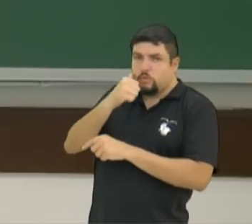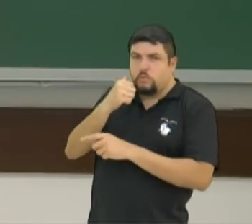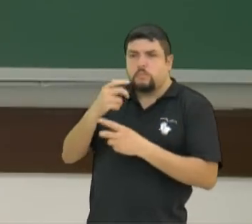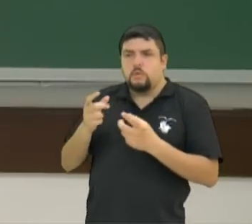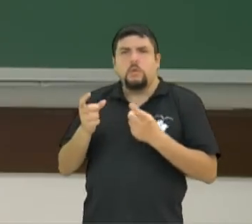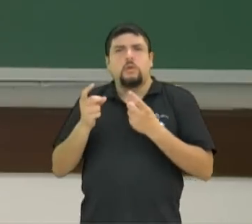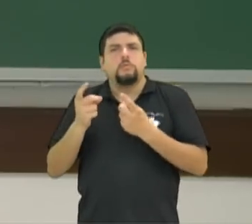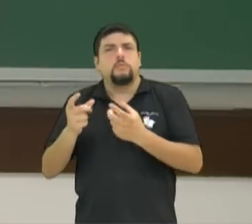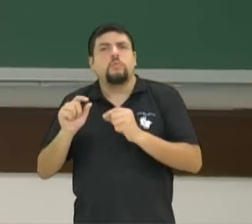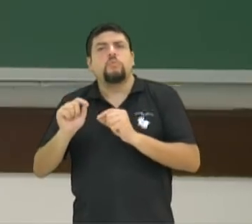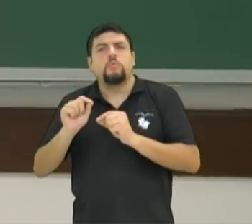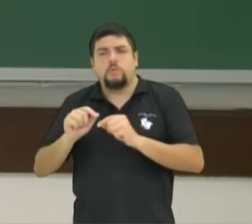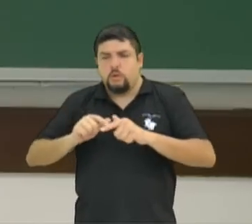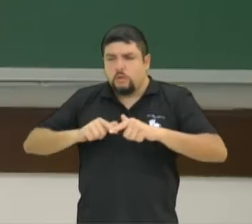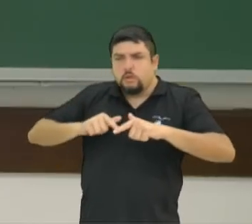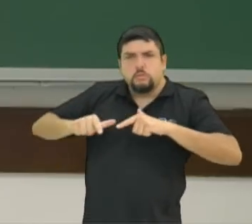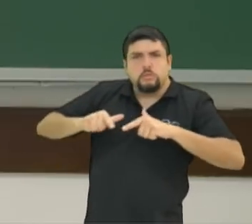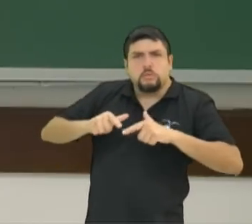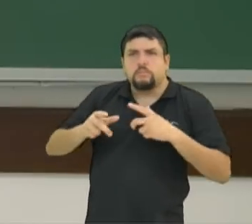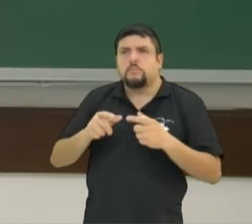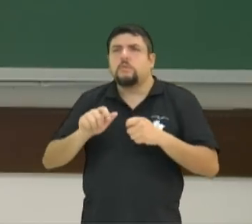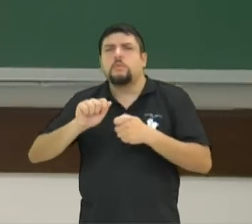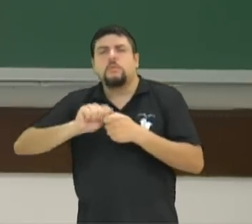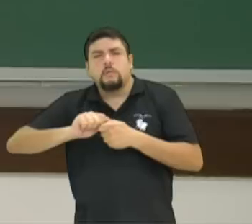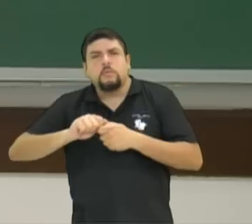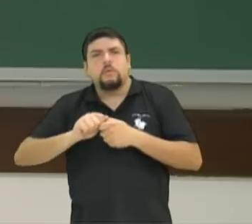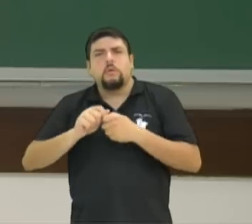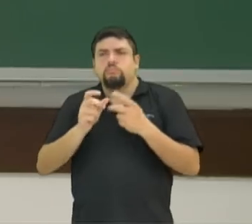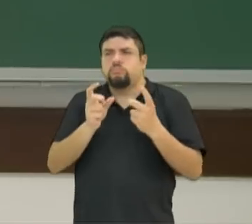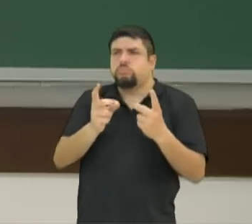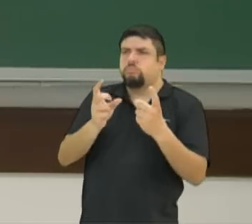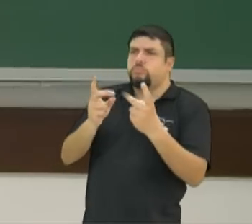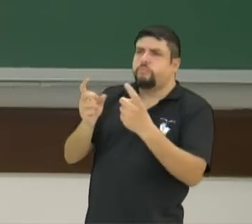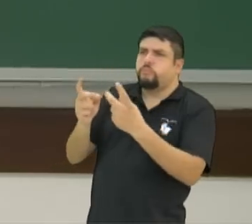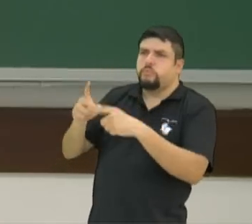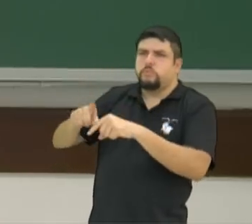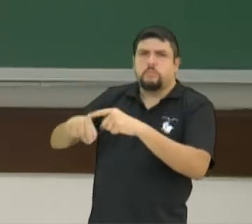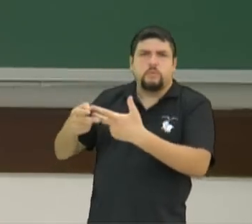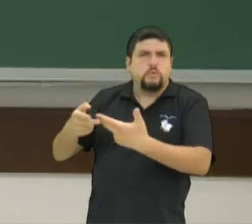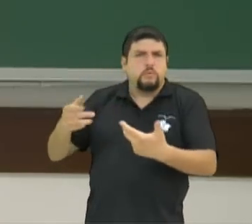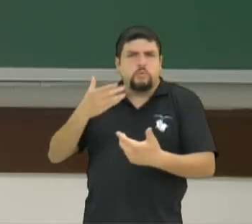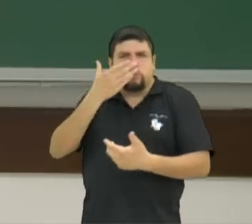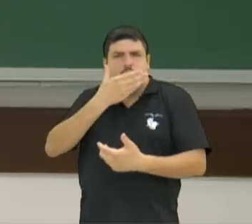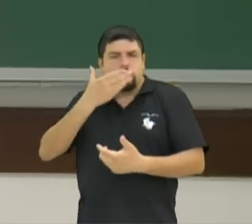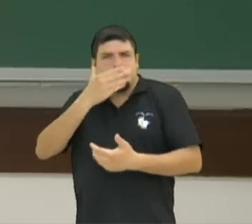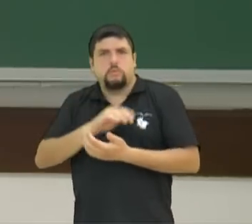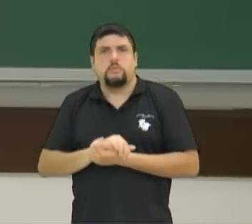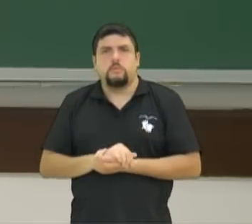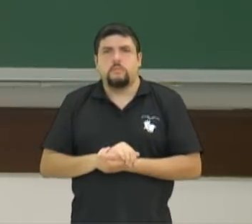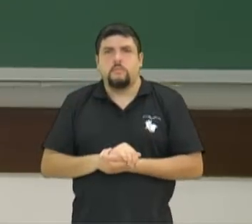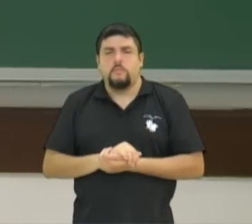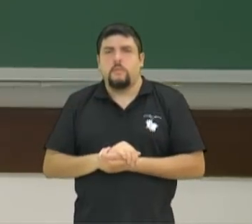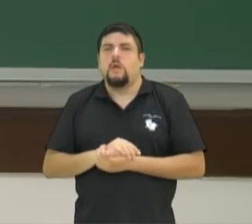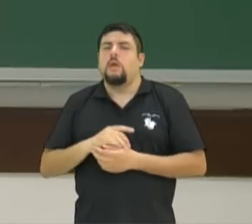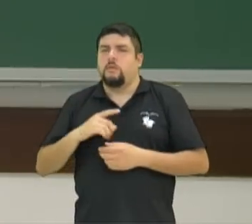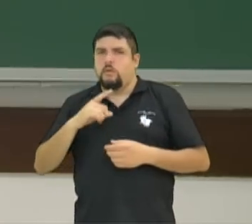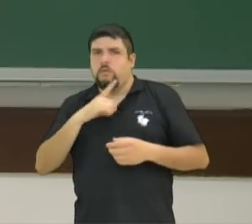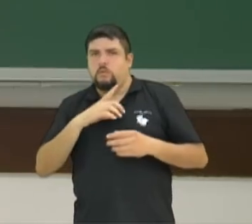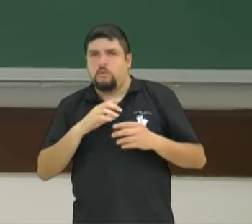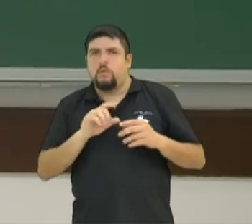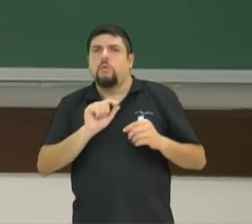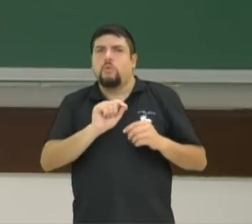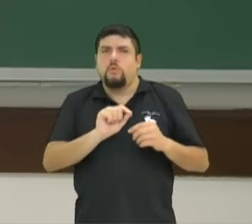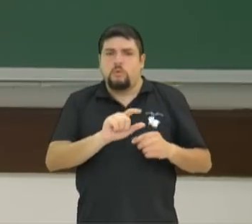De alugar os seus trabalhos, né? Essa escrava de ganha, como a gente tem estudado até aqui. Então, nós já vimos que havia uma categoria que eram